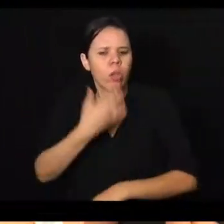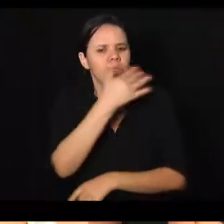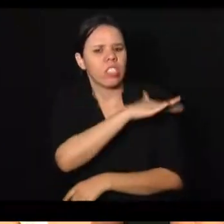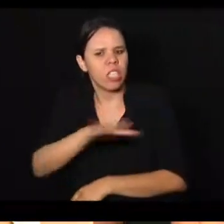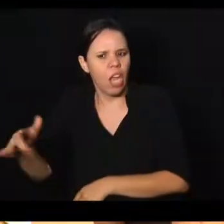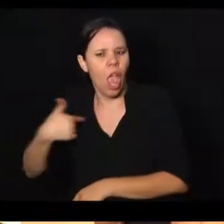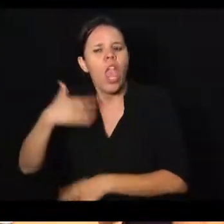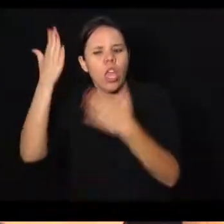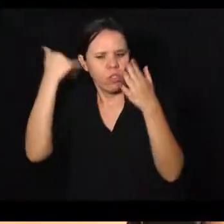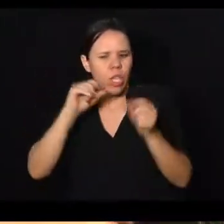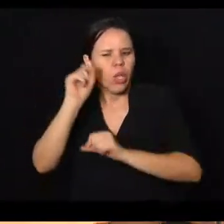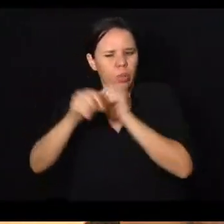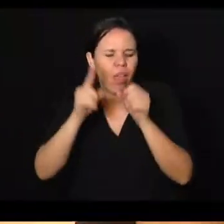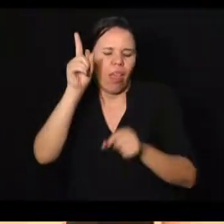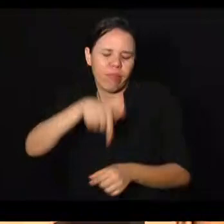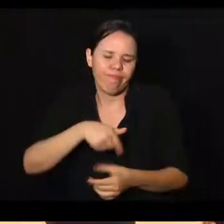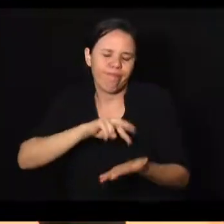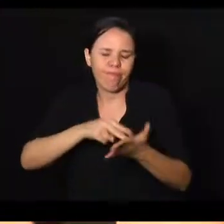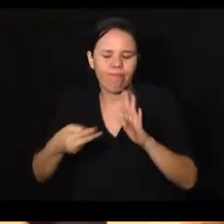sei muito bem o que é isto.